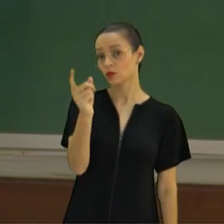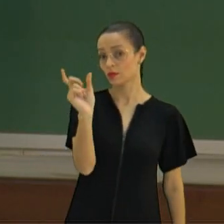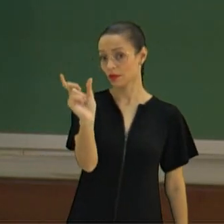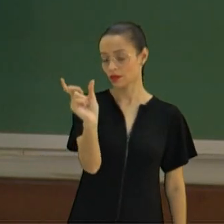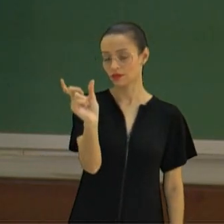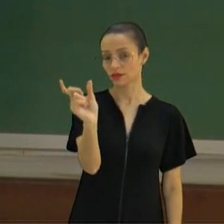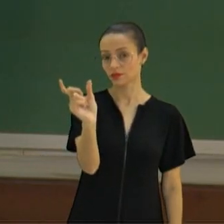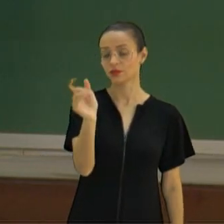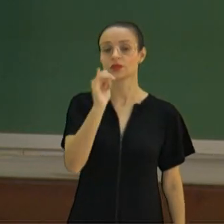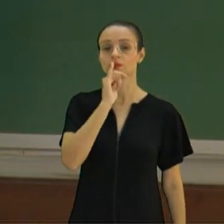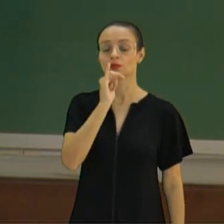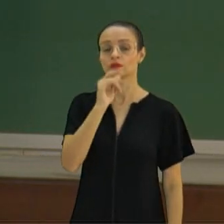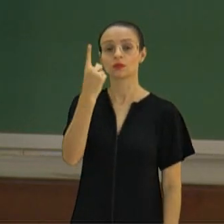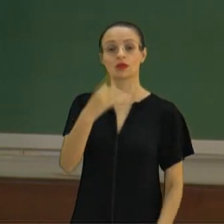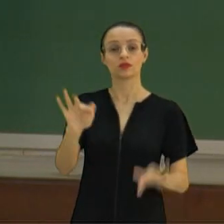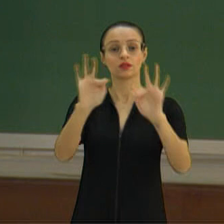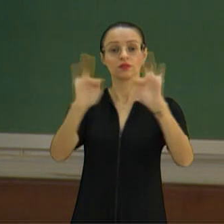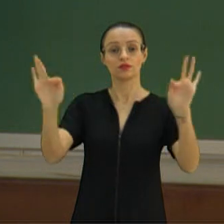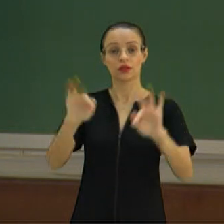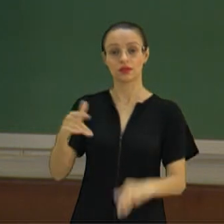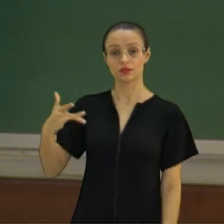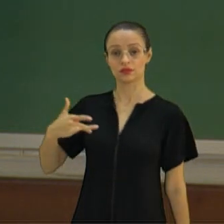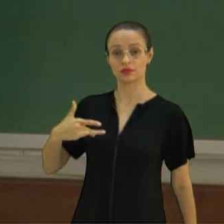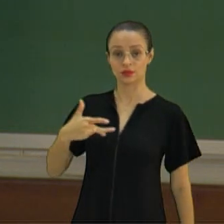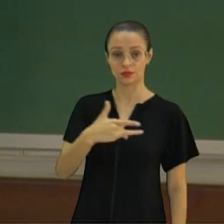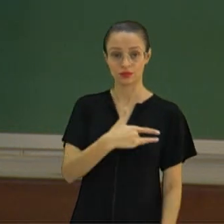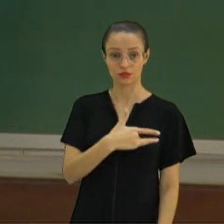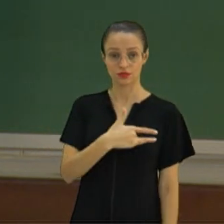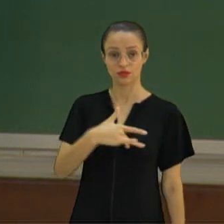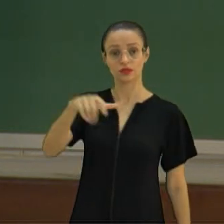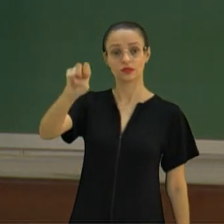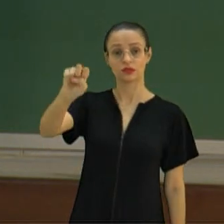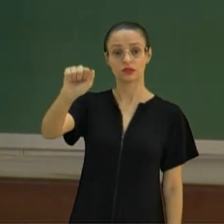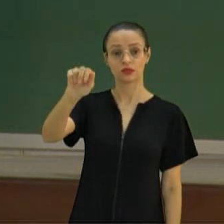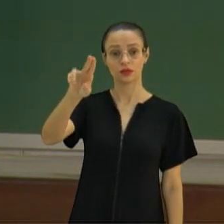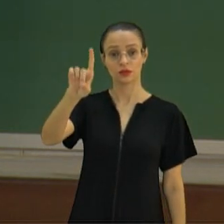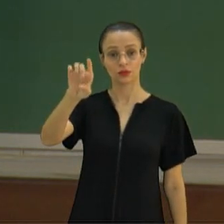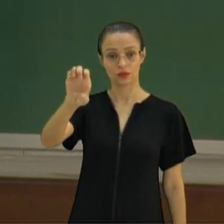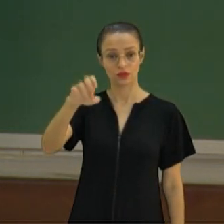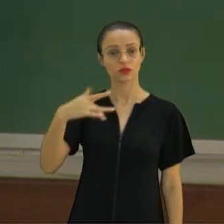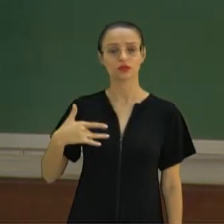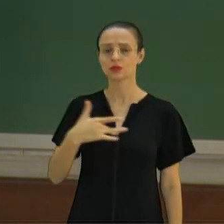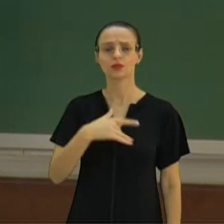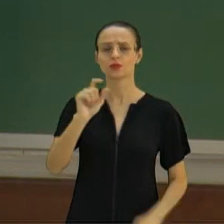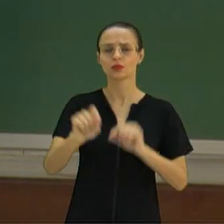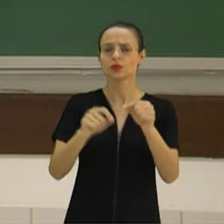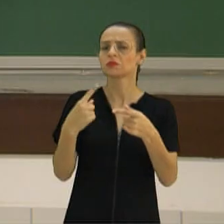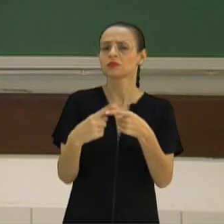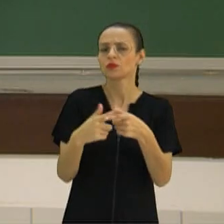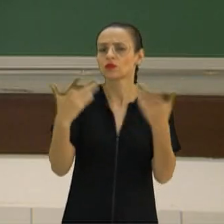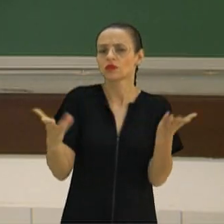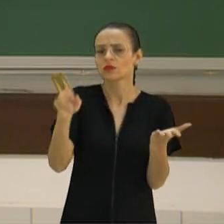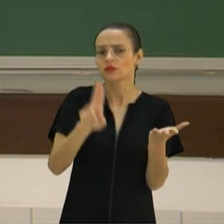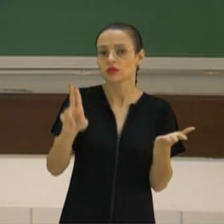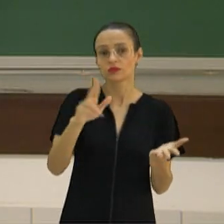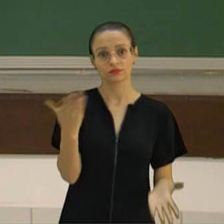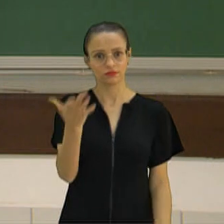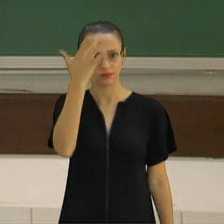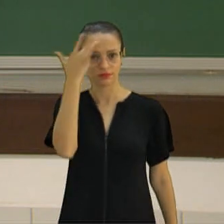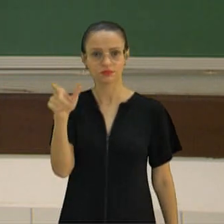Essa palavra aqui, essa frase exclamativa, saúde, normalmente é utilizada quando? Quando